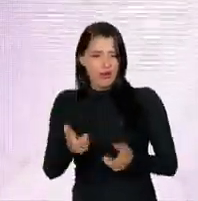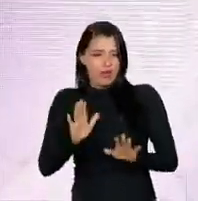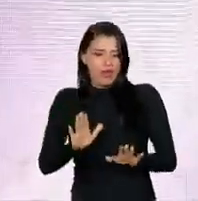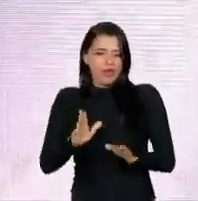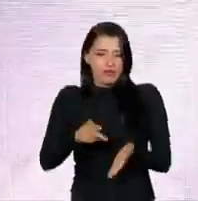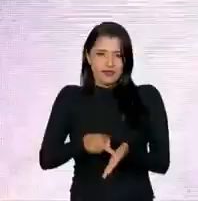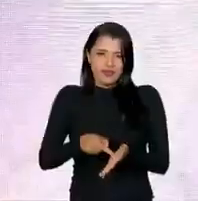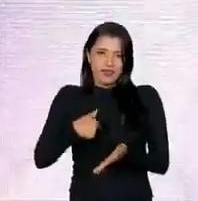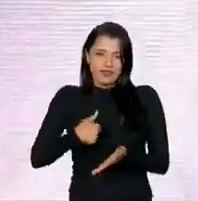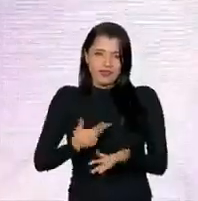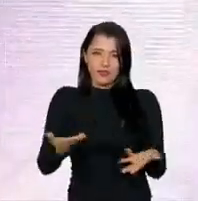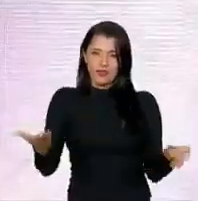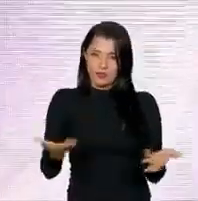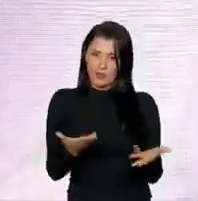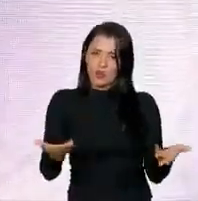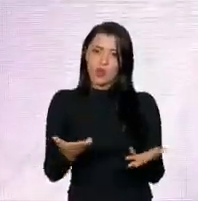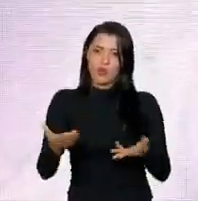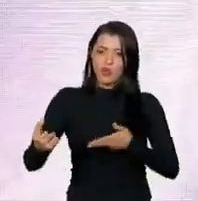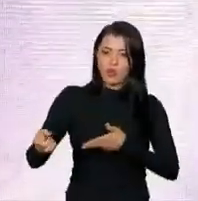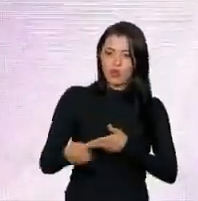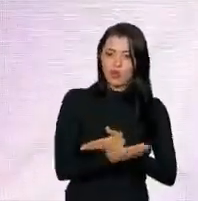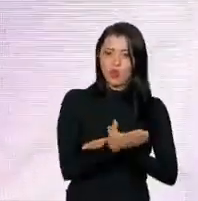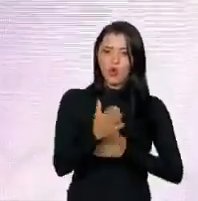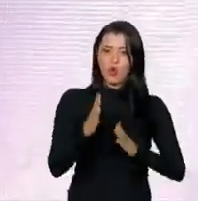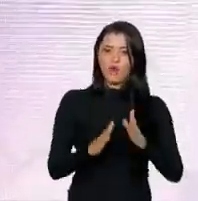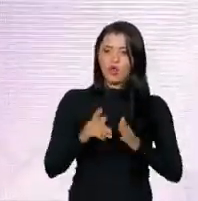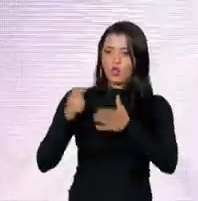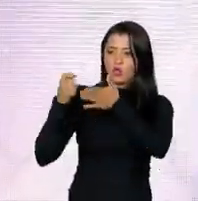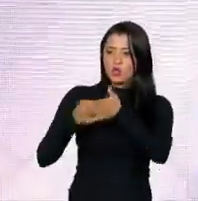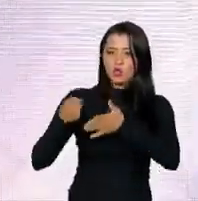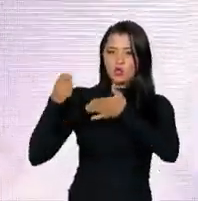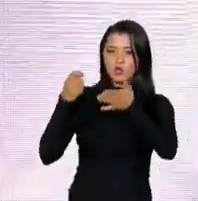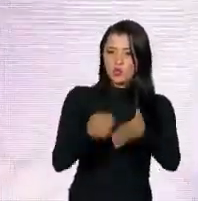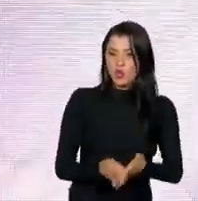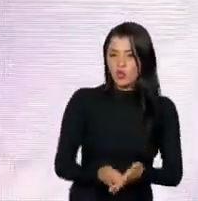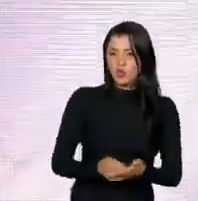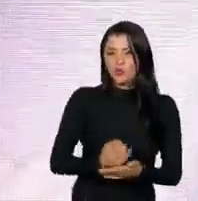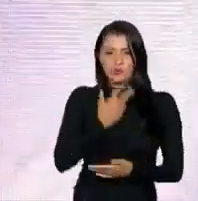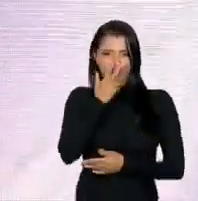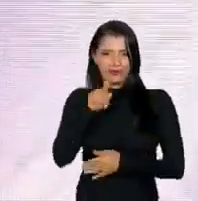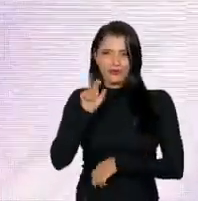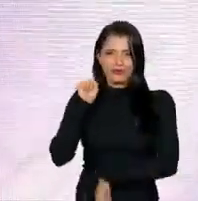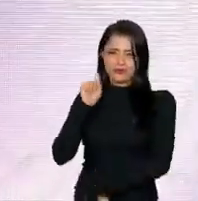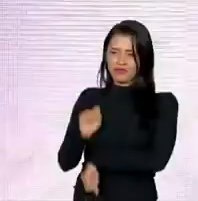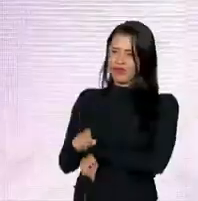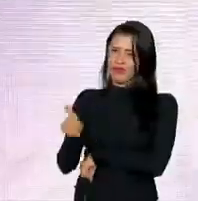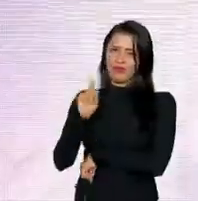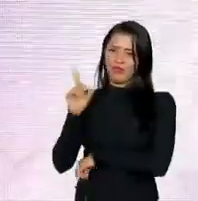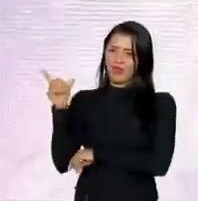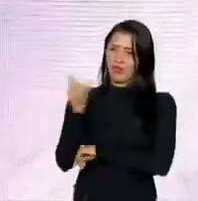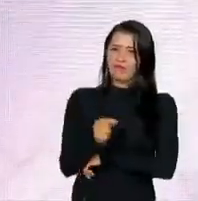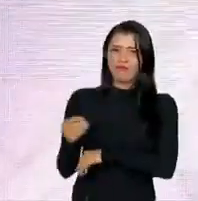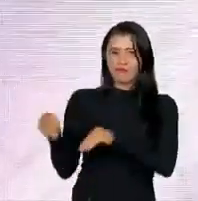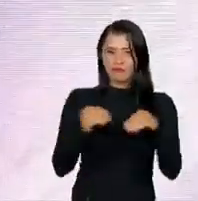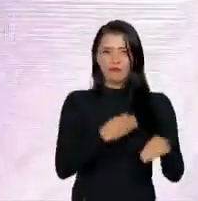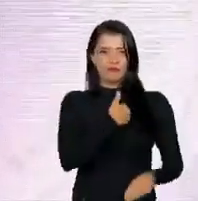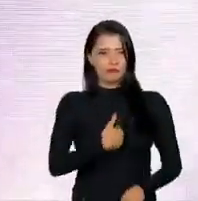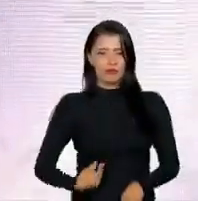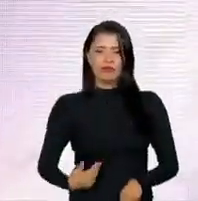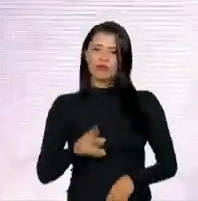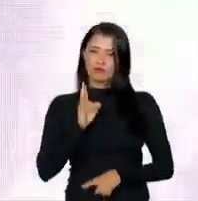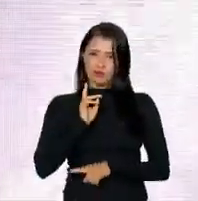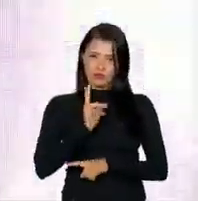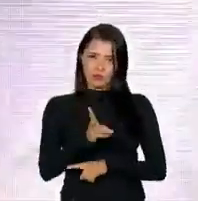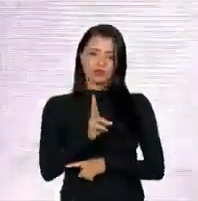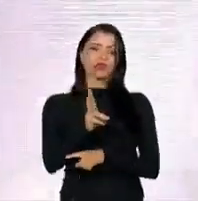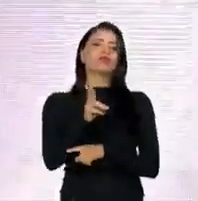na verdade, numa nova forma de luta, né? Porque eu não acho que a gente sai da luta quando a gente vem para o governo. Muito pelo contrário,